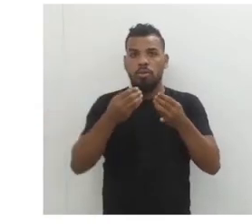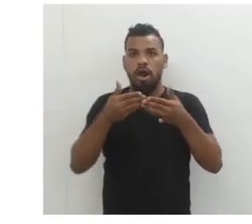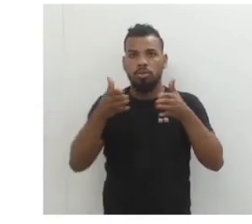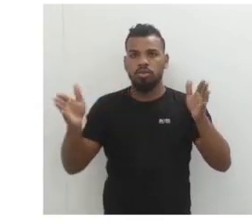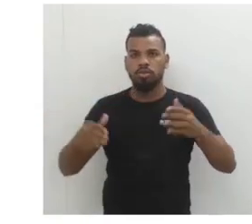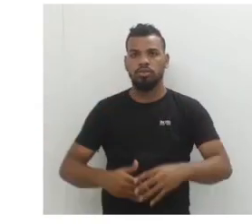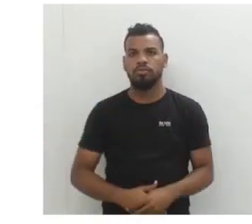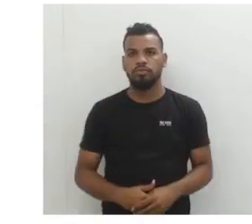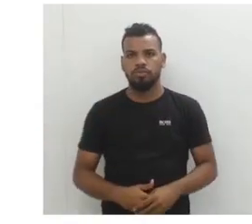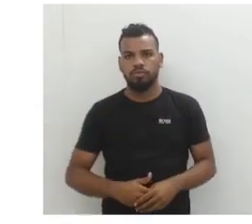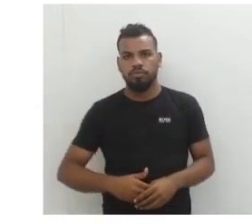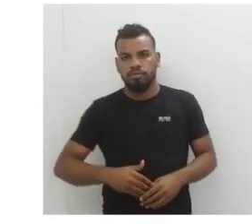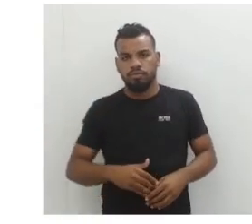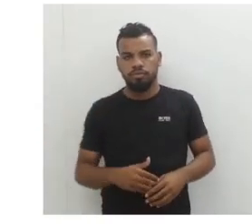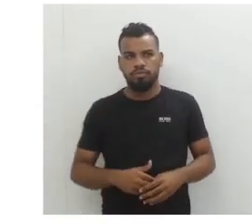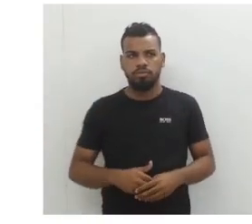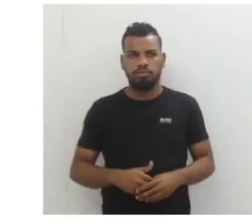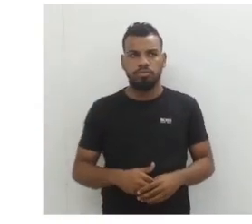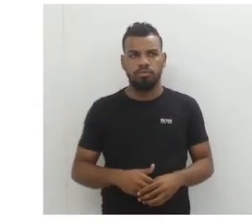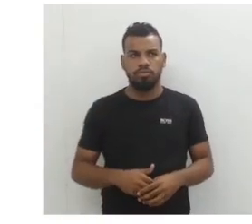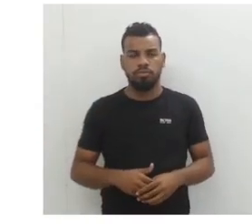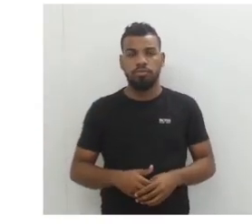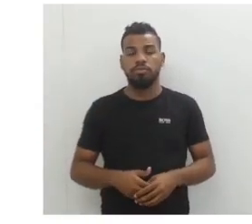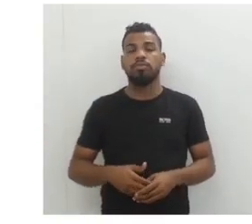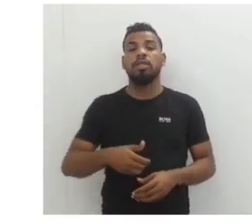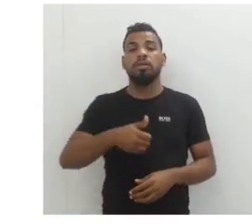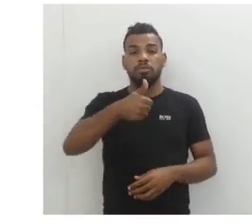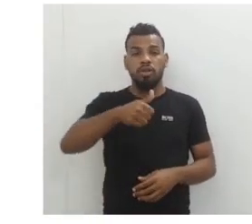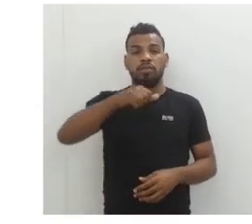abertura. Mas, em